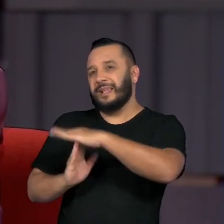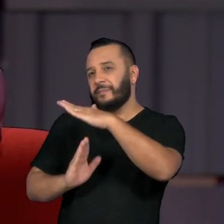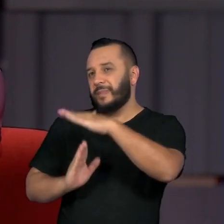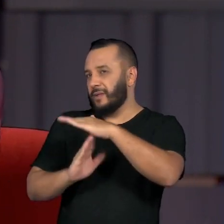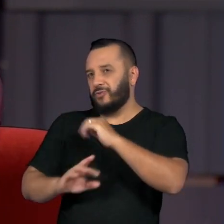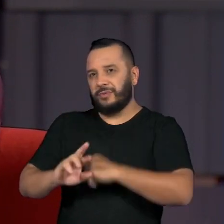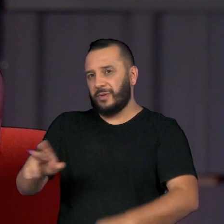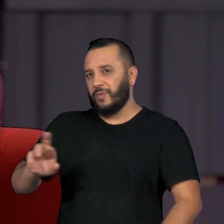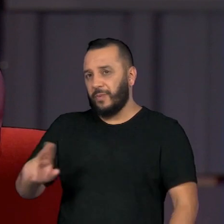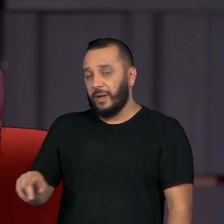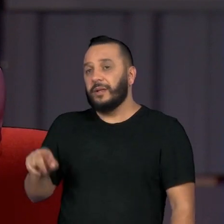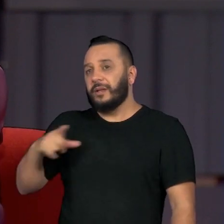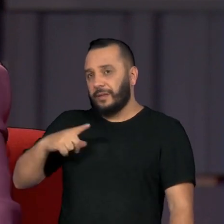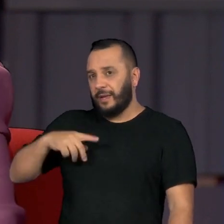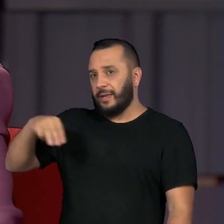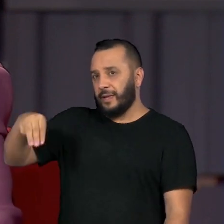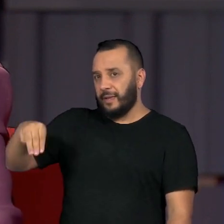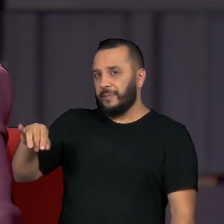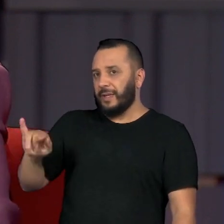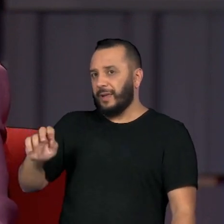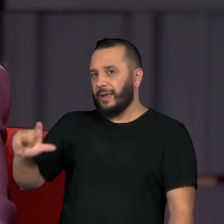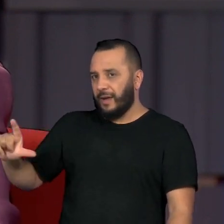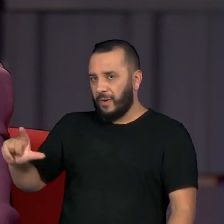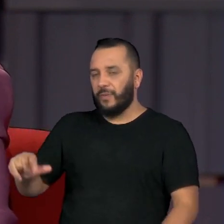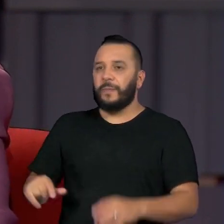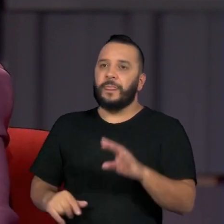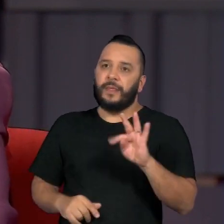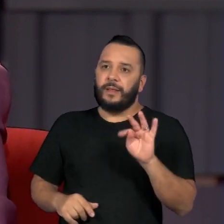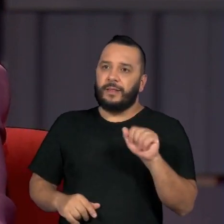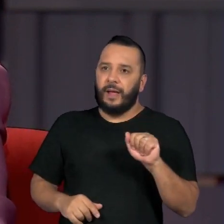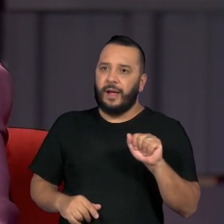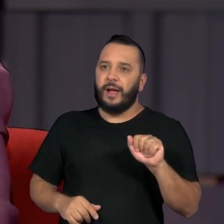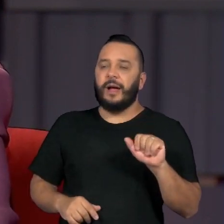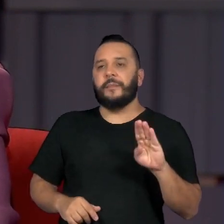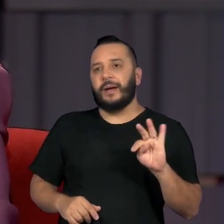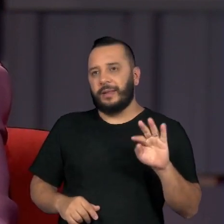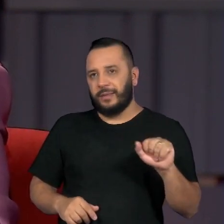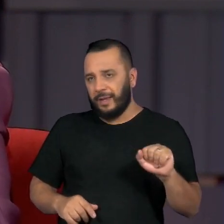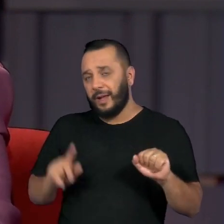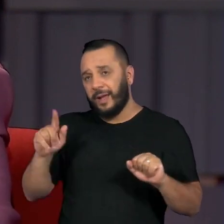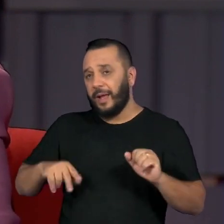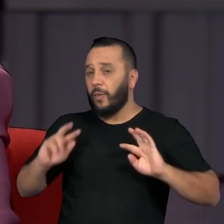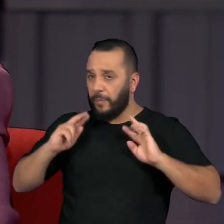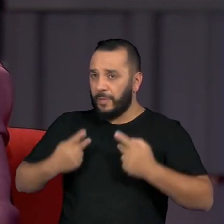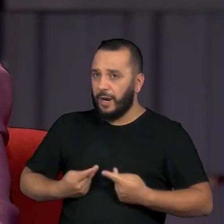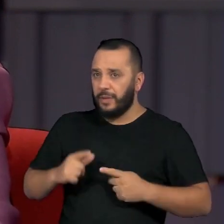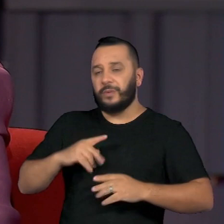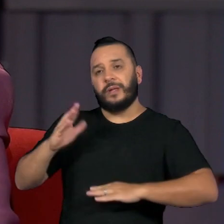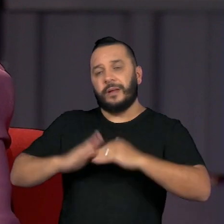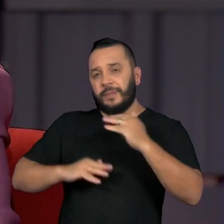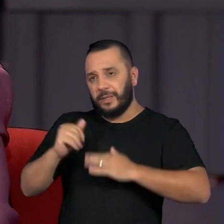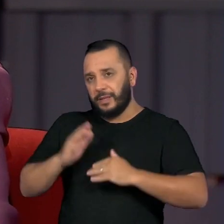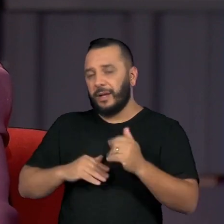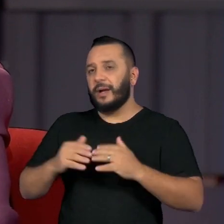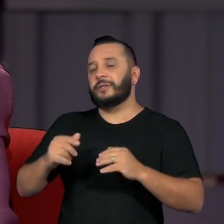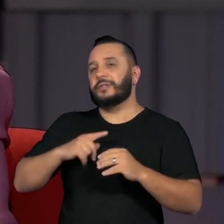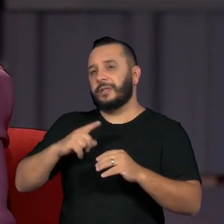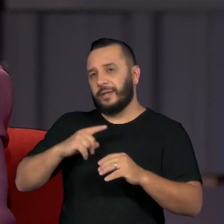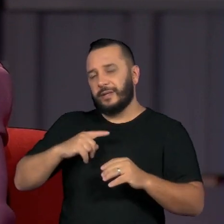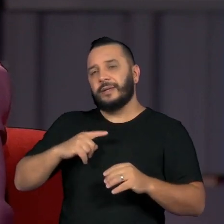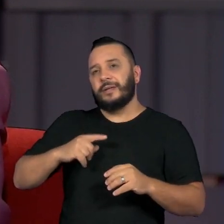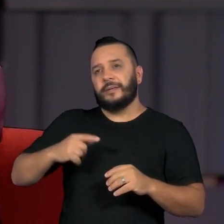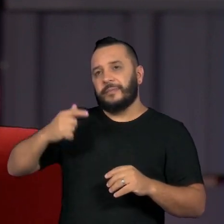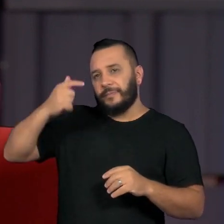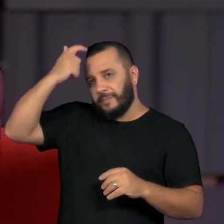não. É o Miguel, é a Tabata, é um ser humano com habilidades, personalidade, coisas que gosta, coisas que não